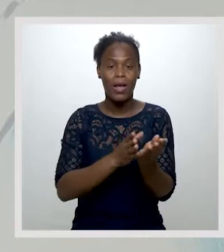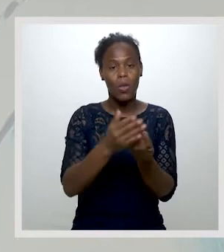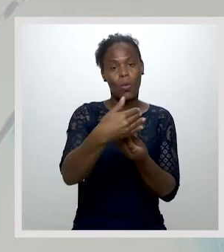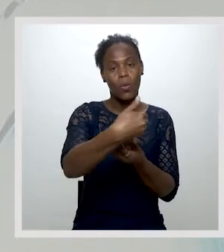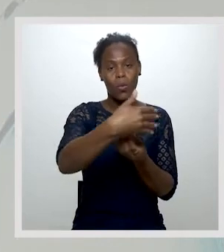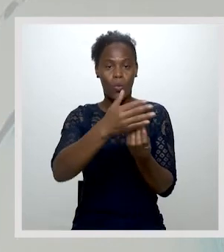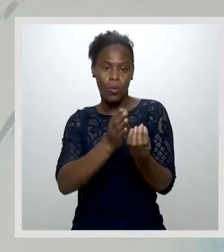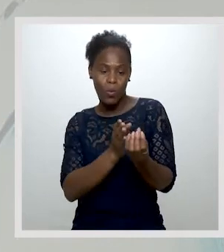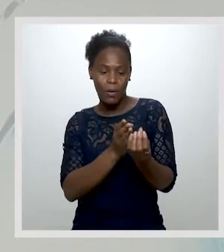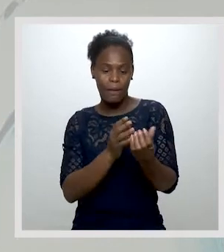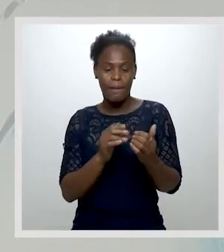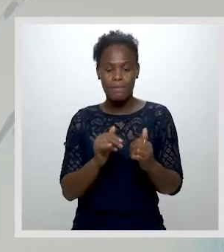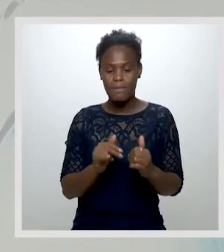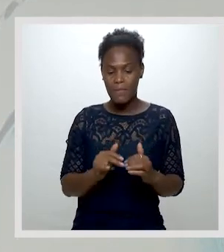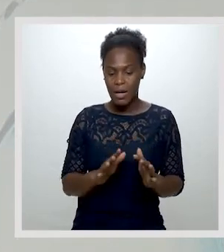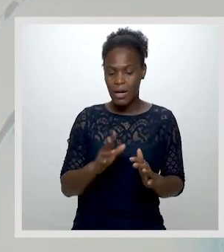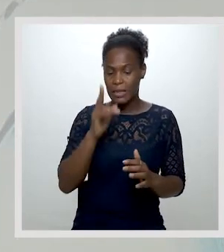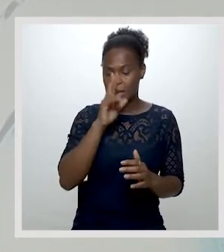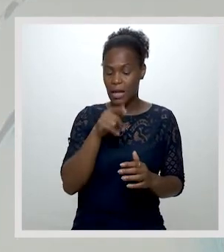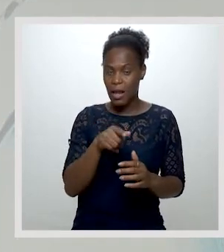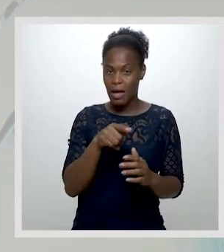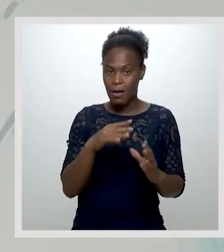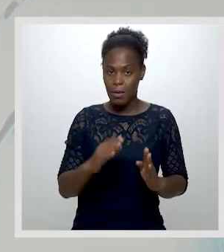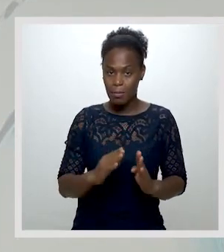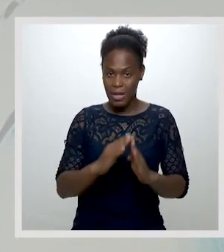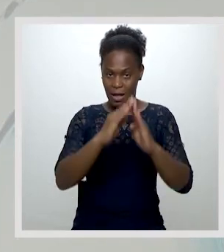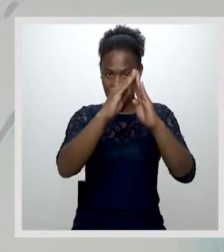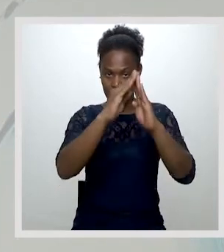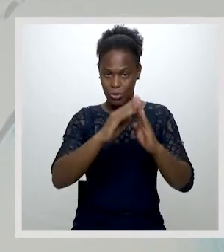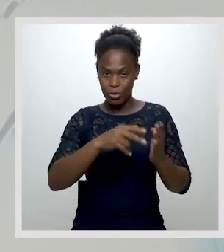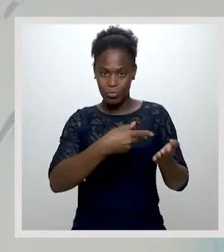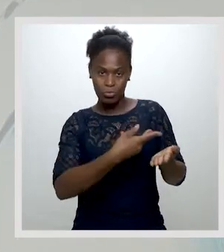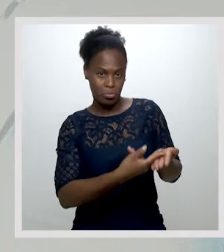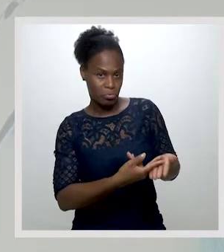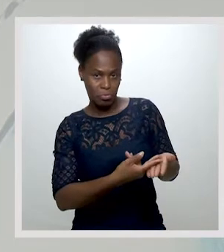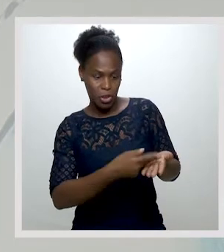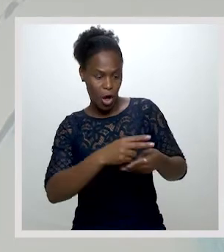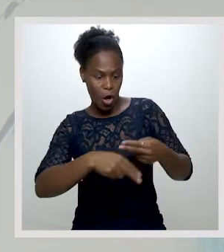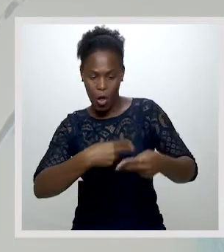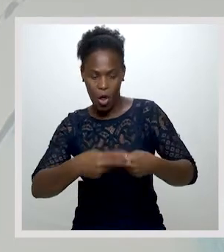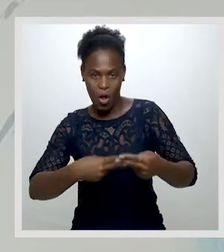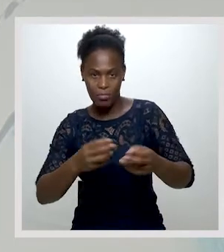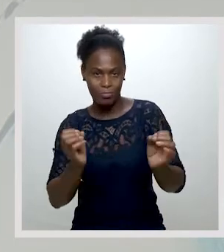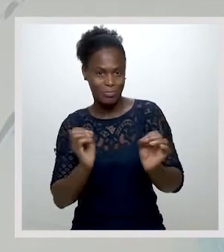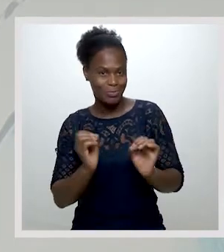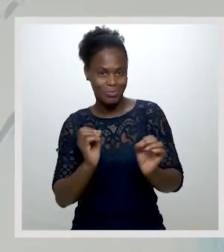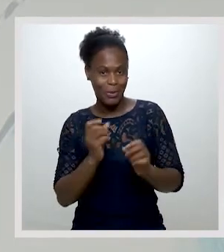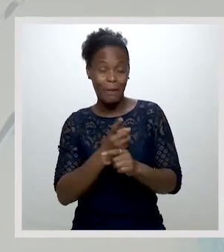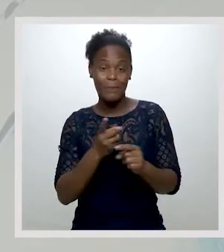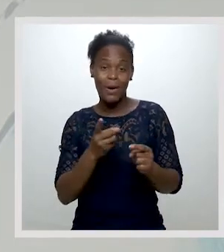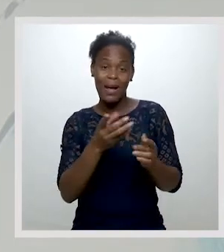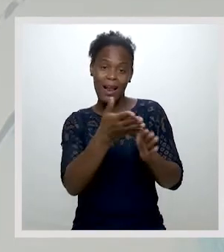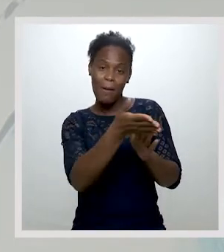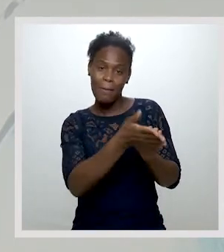se eu colocar a pirâmide deitada, ela não rola, porque a superfície